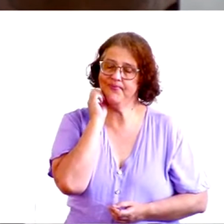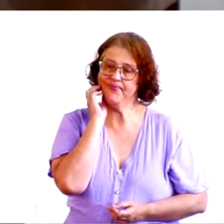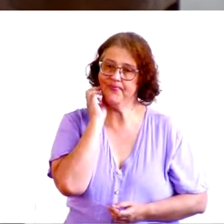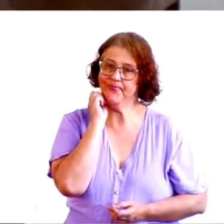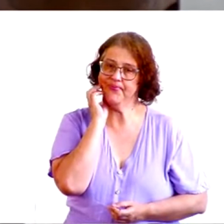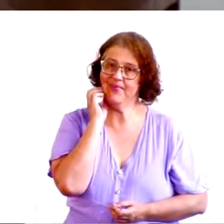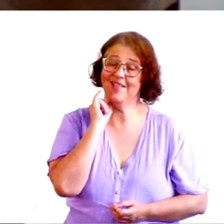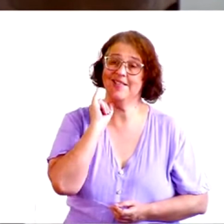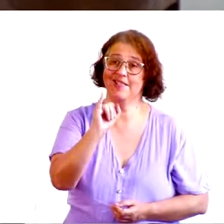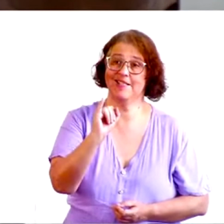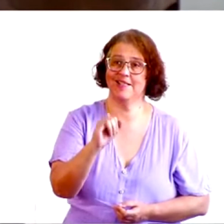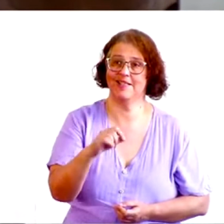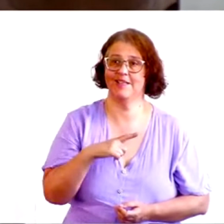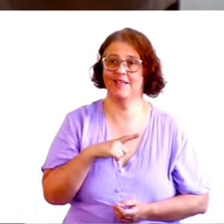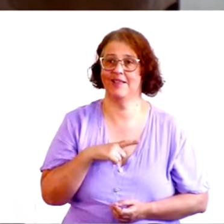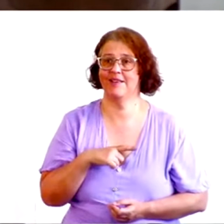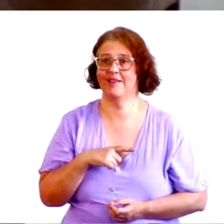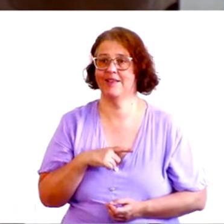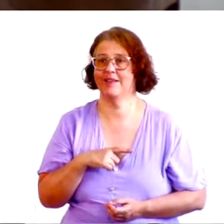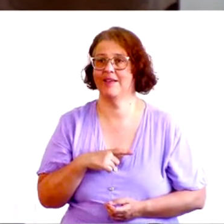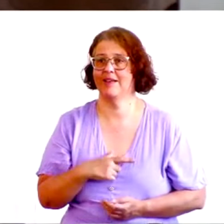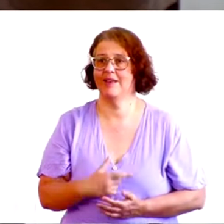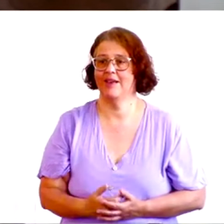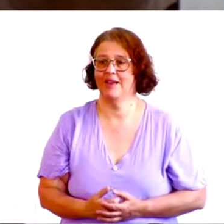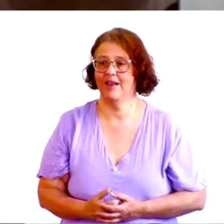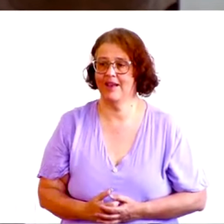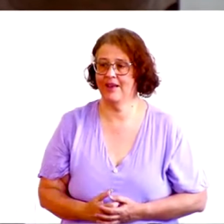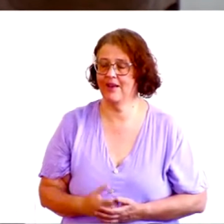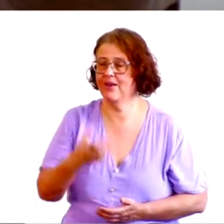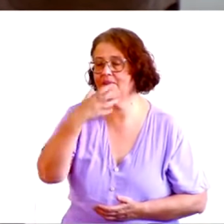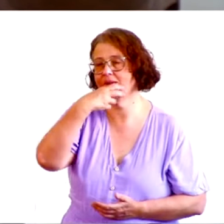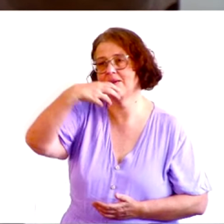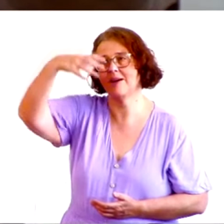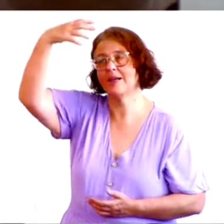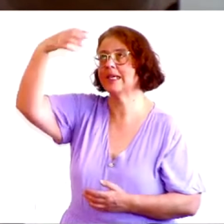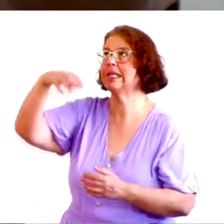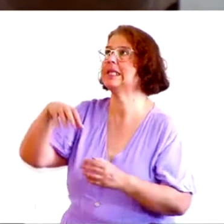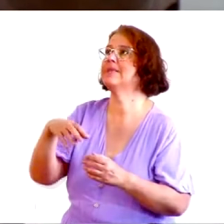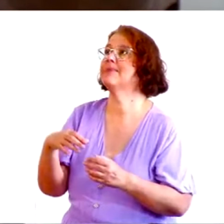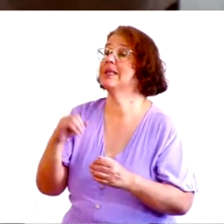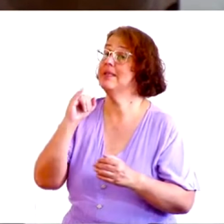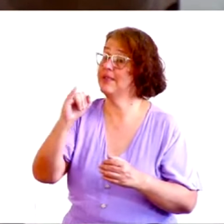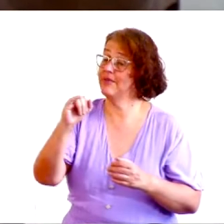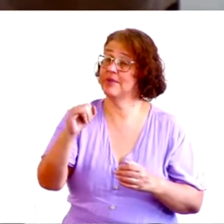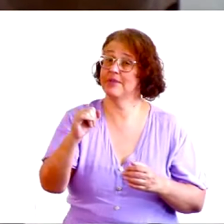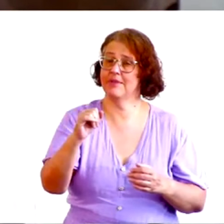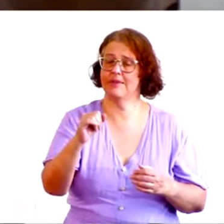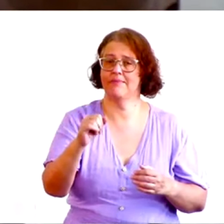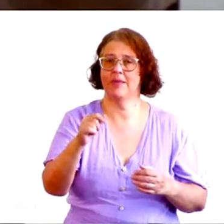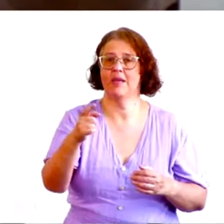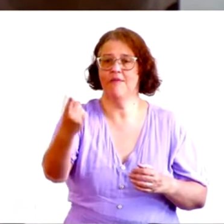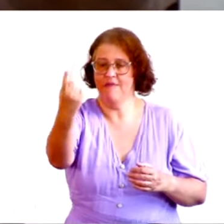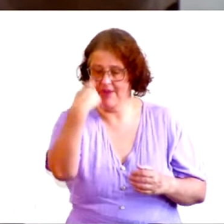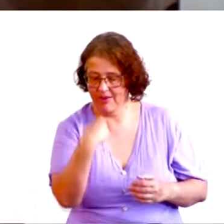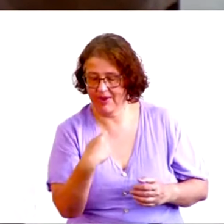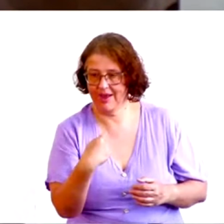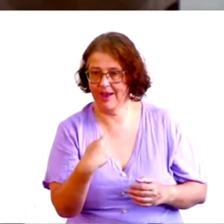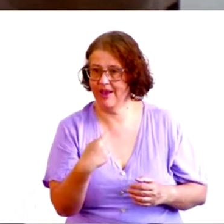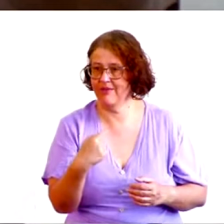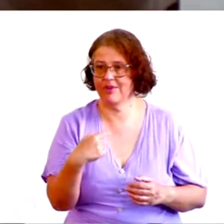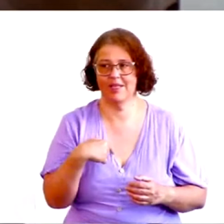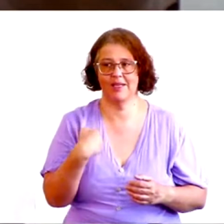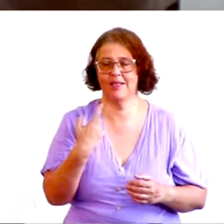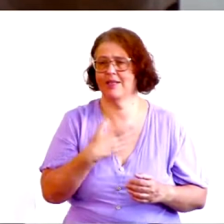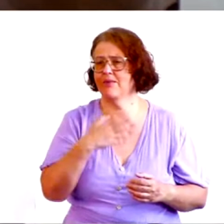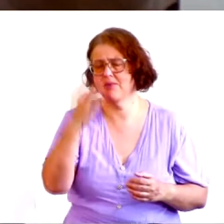rei olha para essas qualificações ele é rei por conta das qualificações que Deus deu a ele se porventura nós